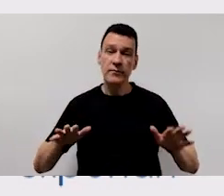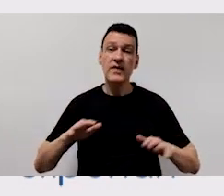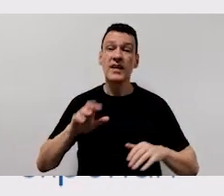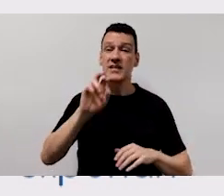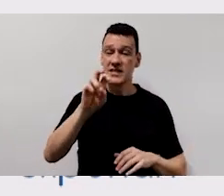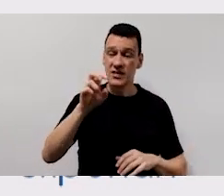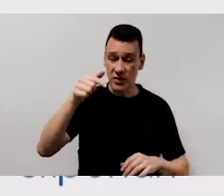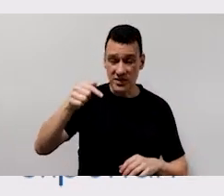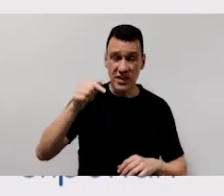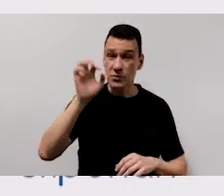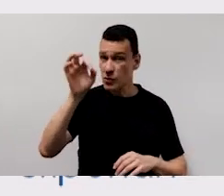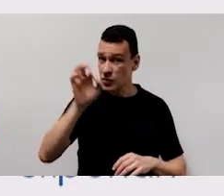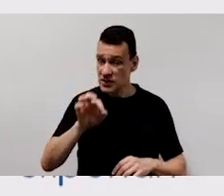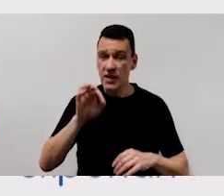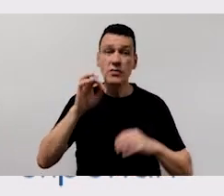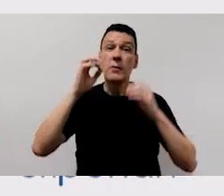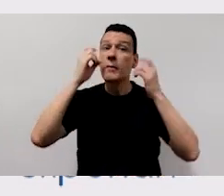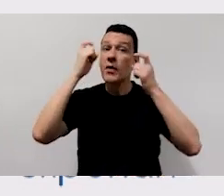golpes, engenharia social.